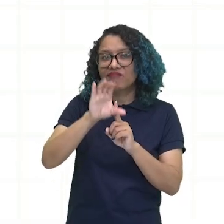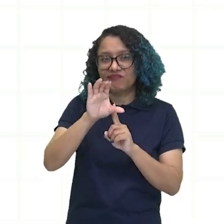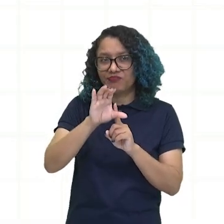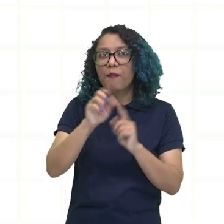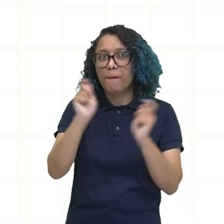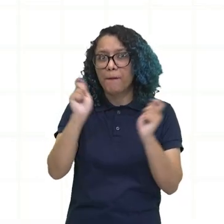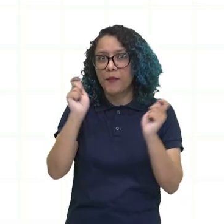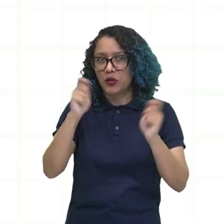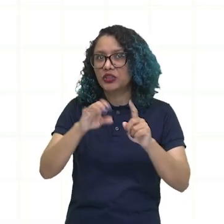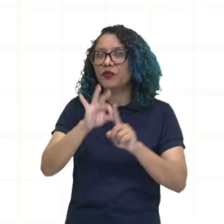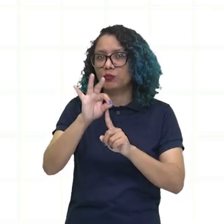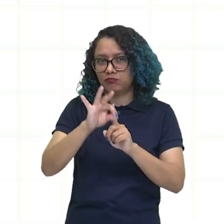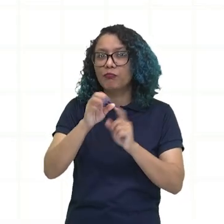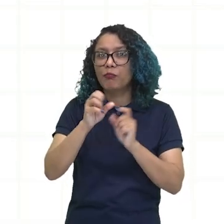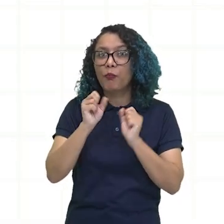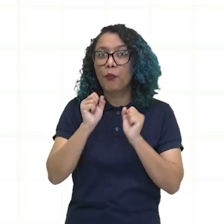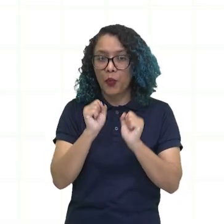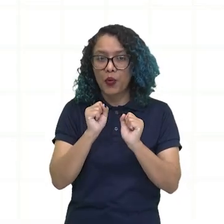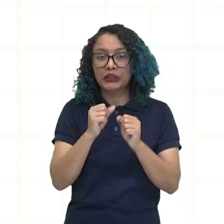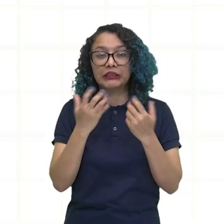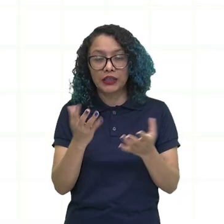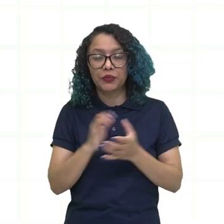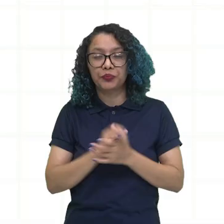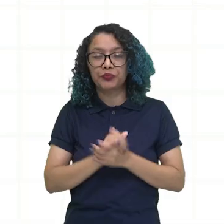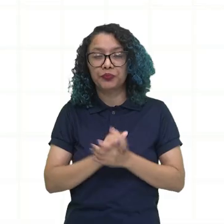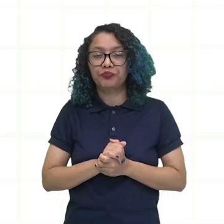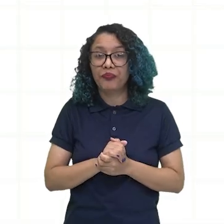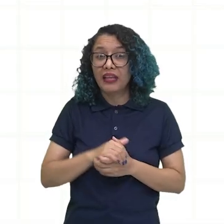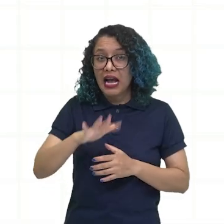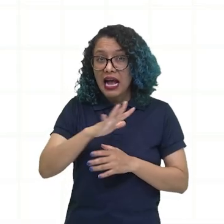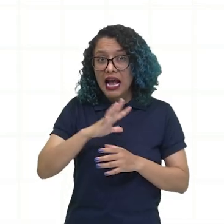você entende que a estrutura interna da